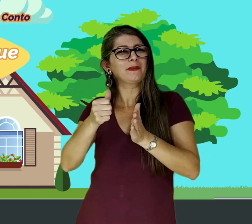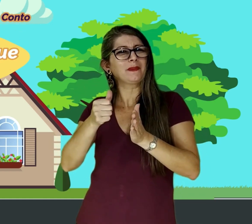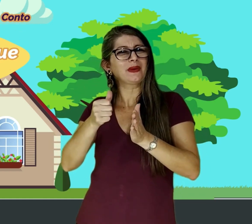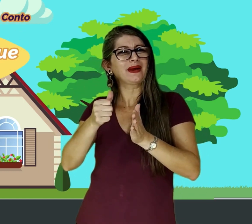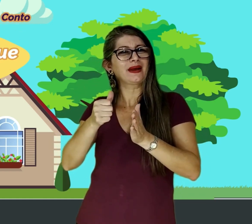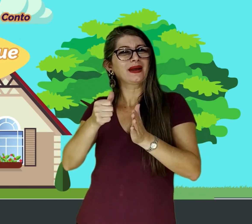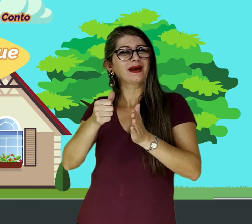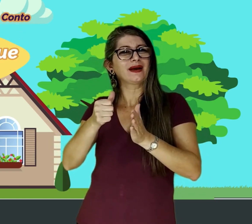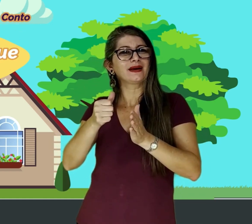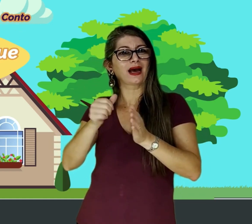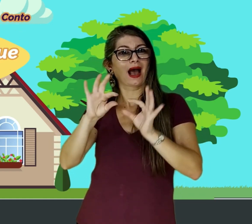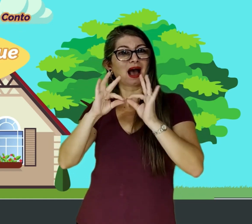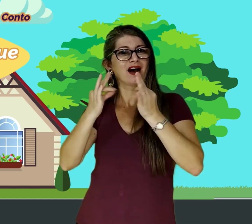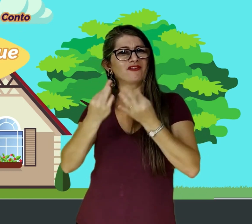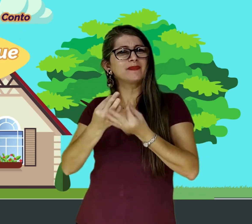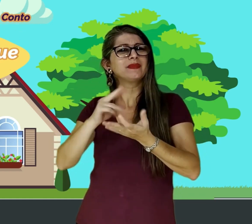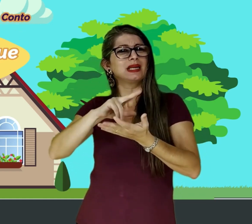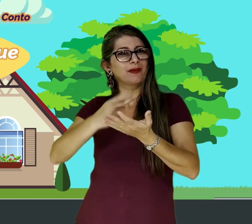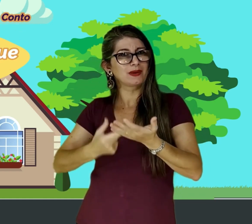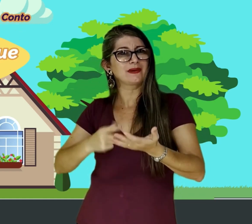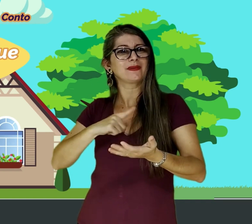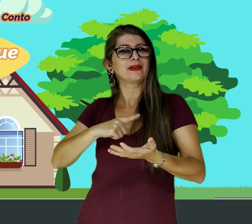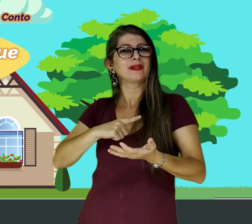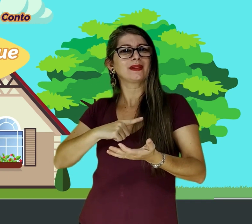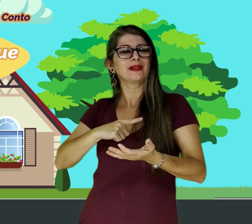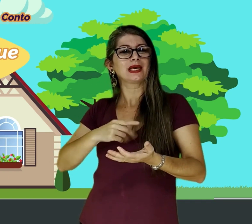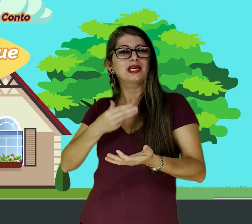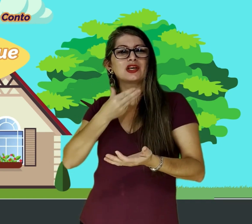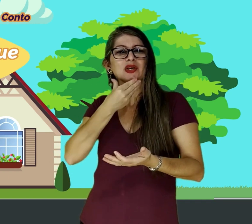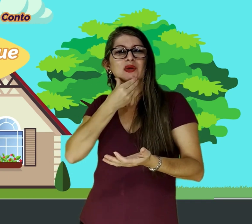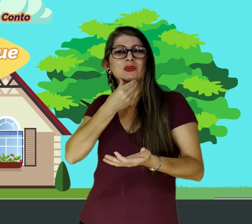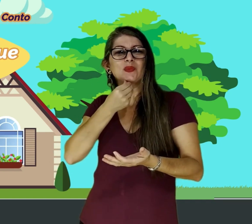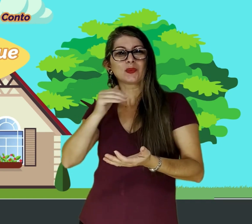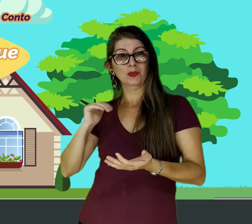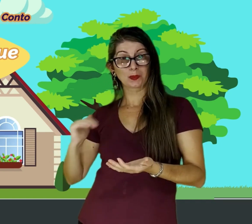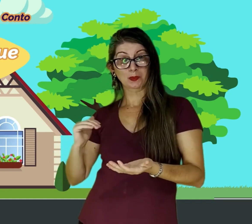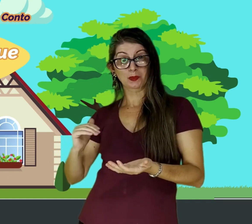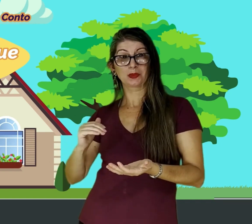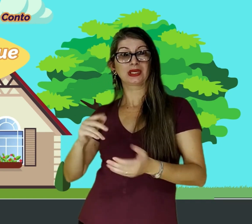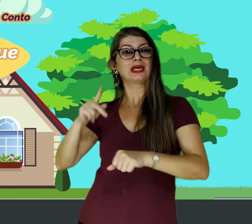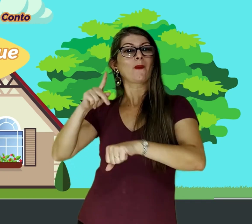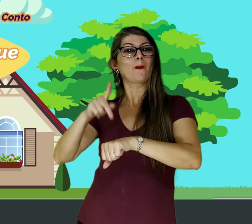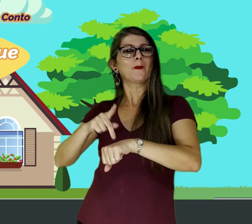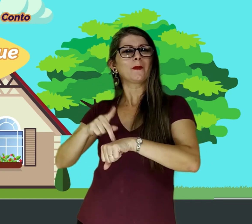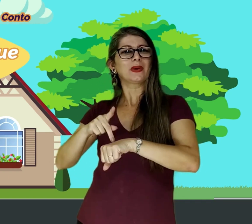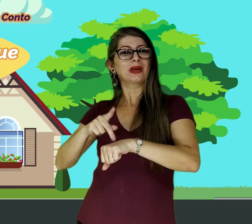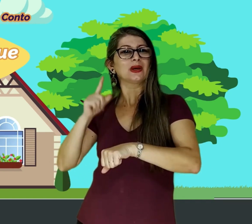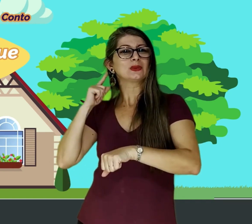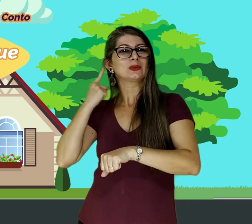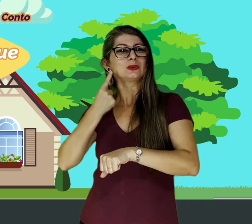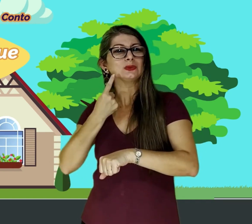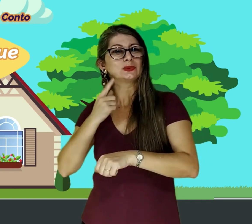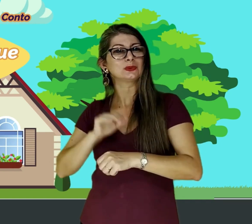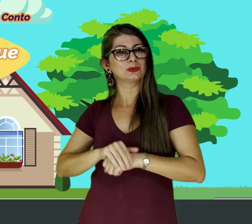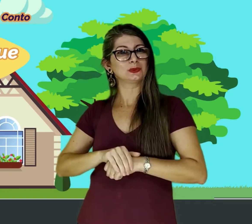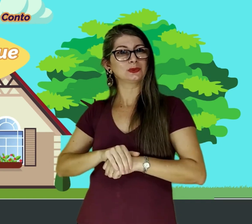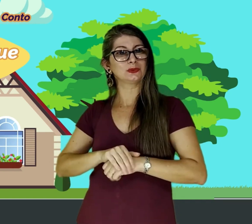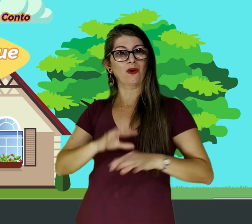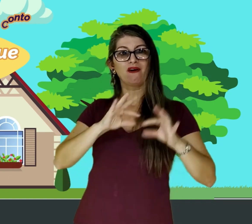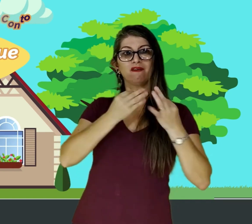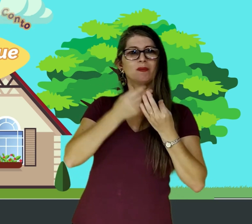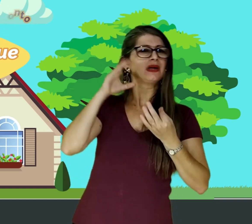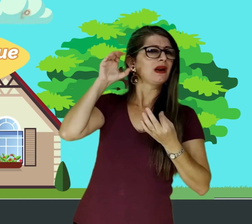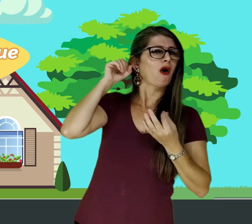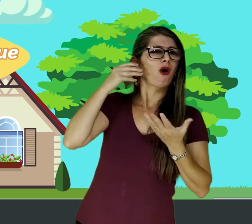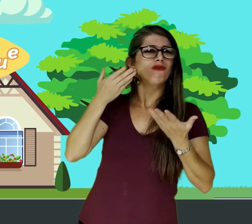uma primeira história aqui sobre a família bilíngue, que tem um filho, um menino, o Pedro, que é surdo, e o